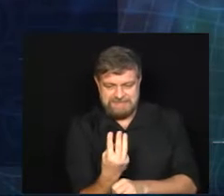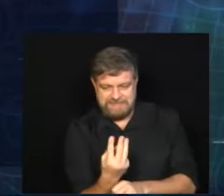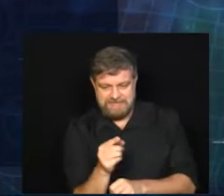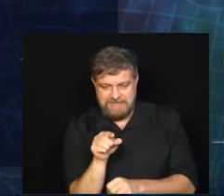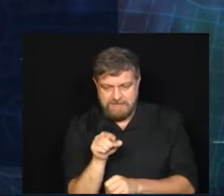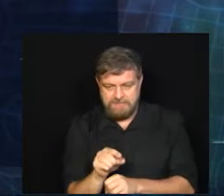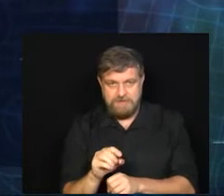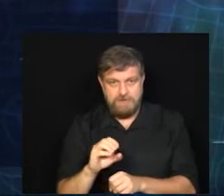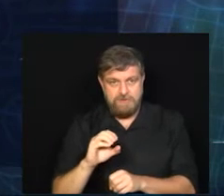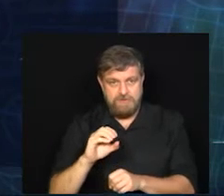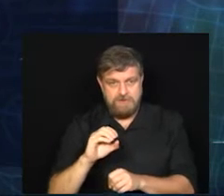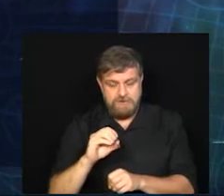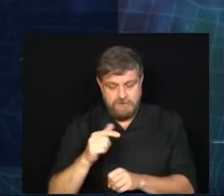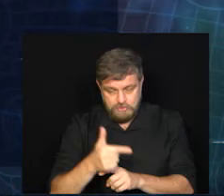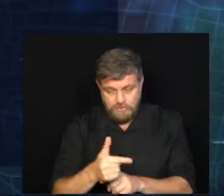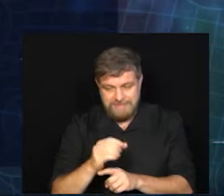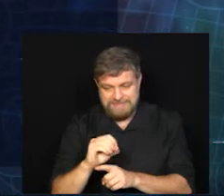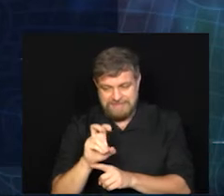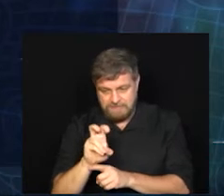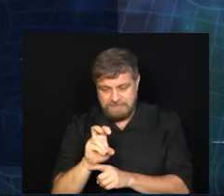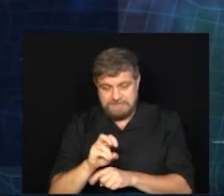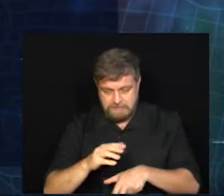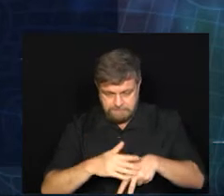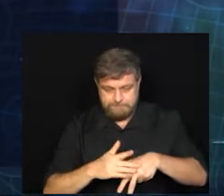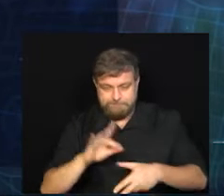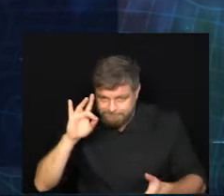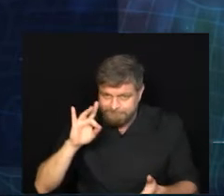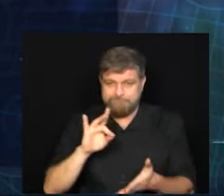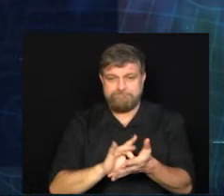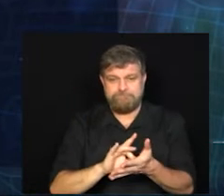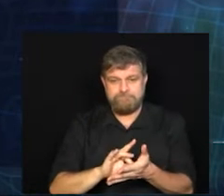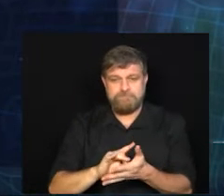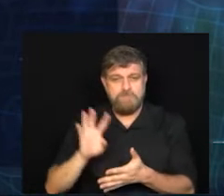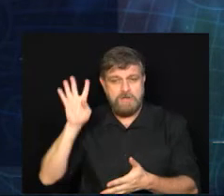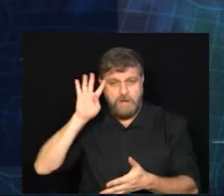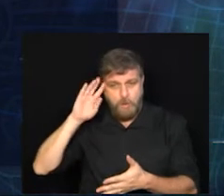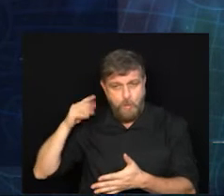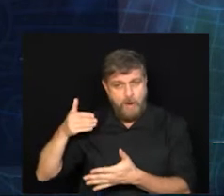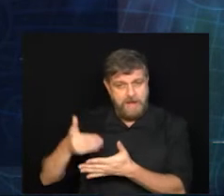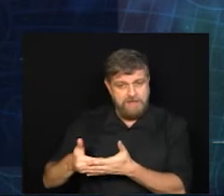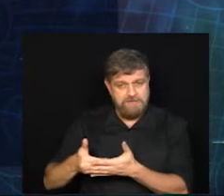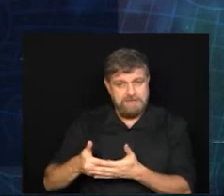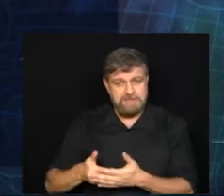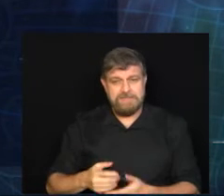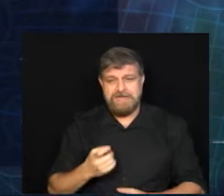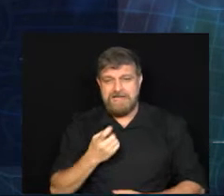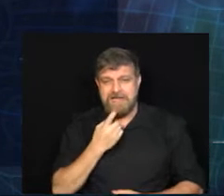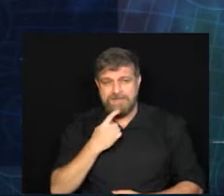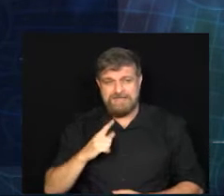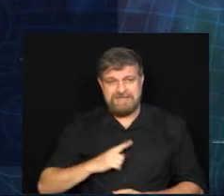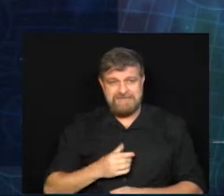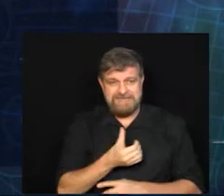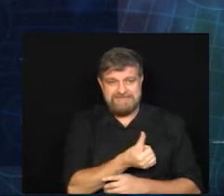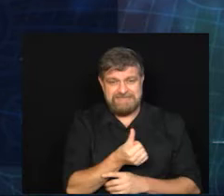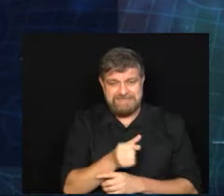163.205 casos confirmados até esta quarta-feira. Campinas completa aí